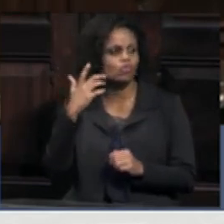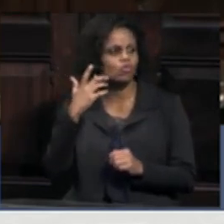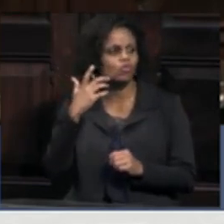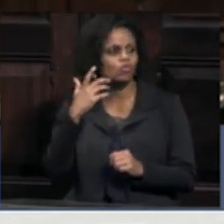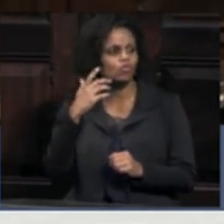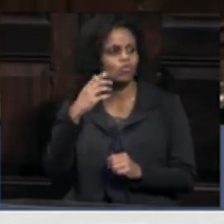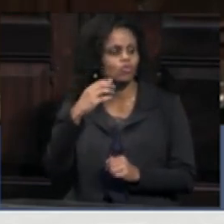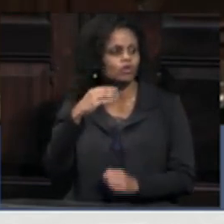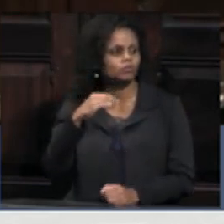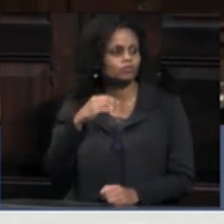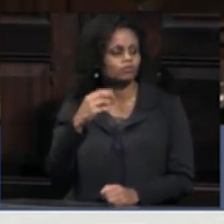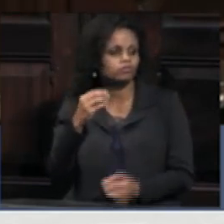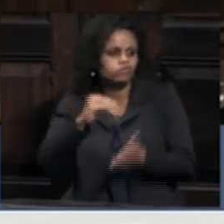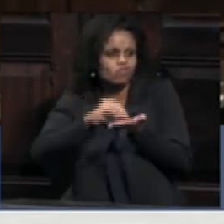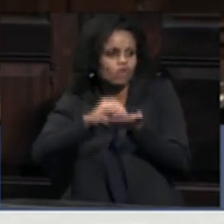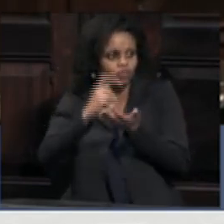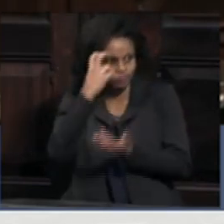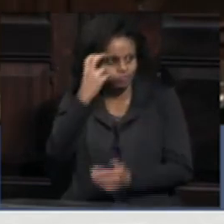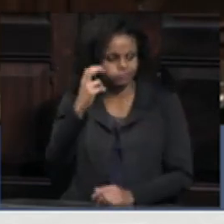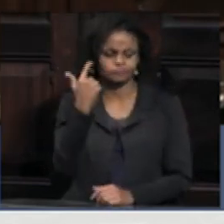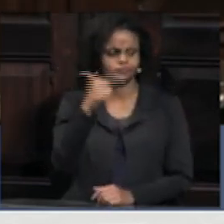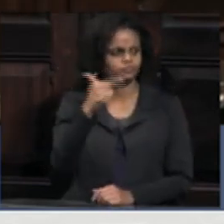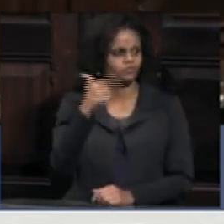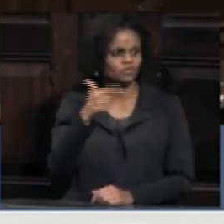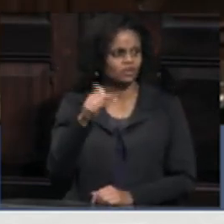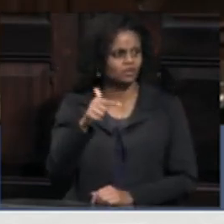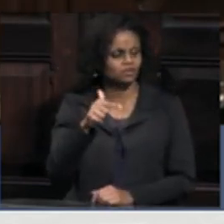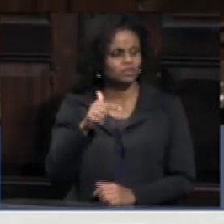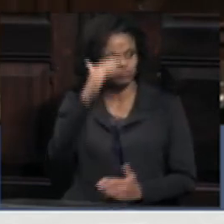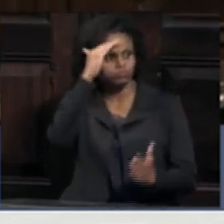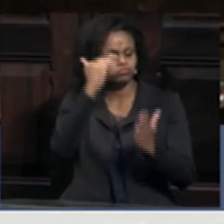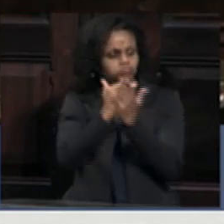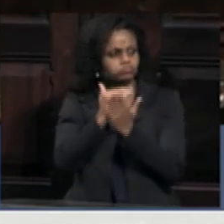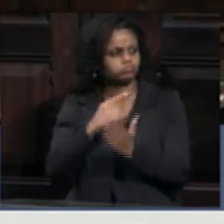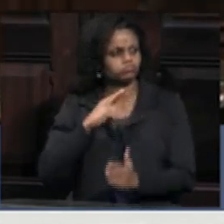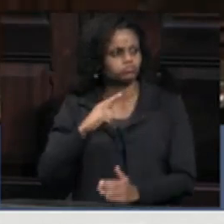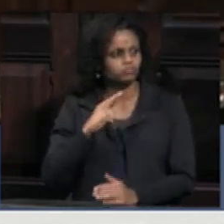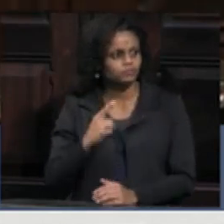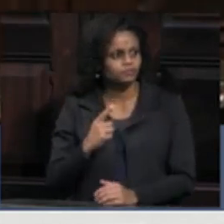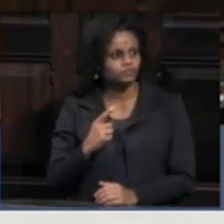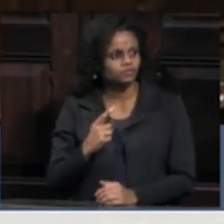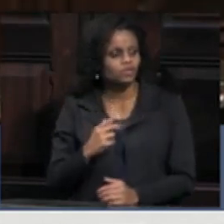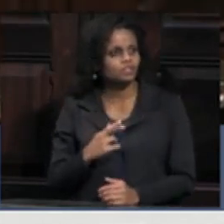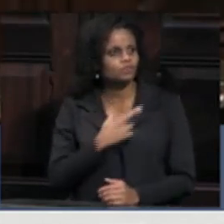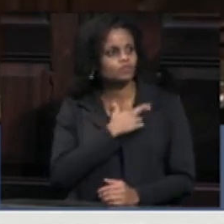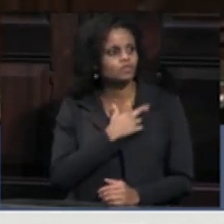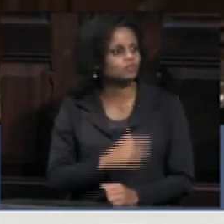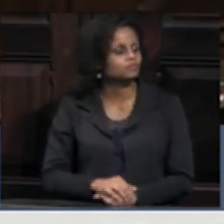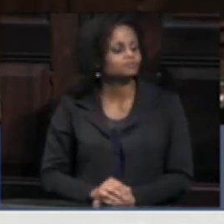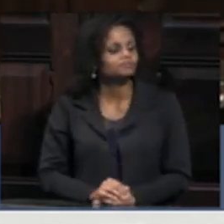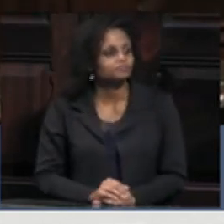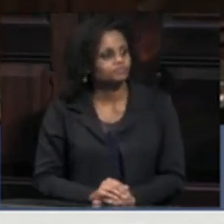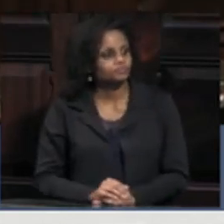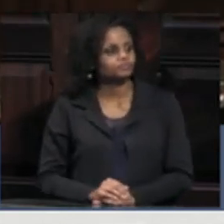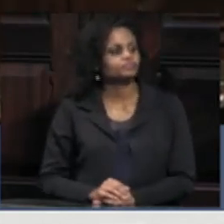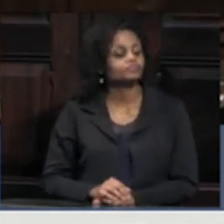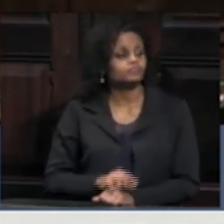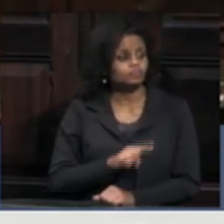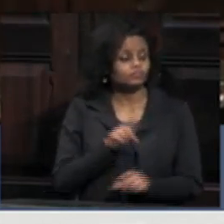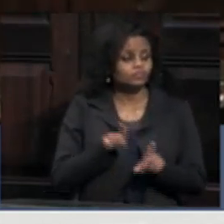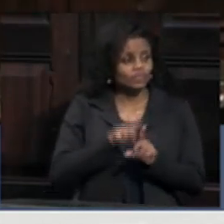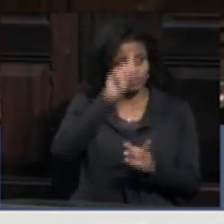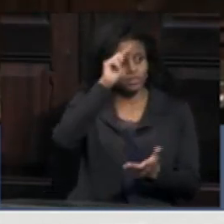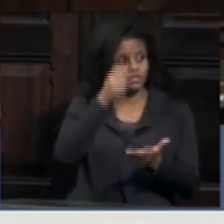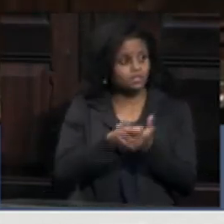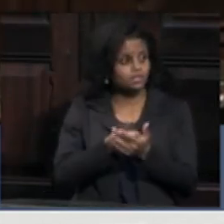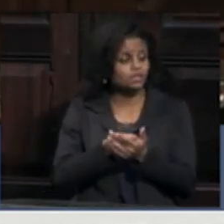Nós estamos defendendo uma tese. E mais, eu esqueci de falar, a própria decisão do Supremo Tribunal